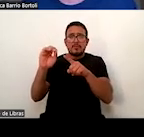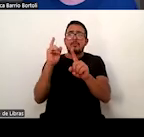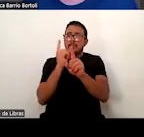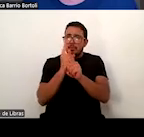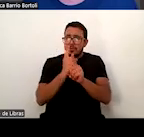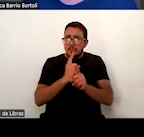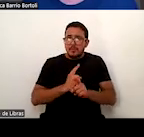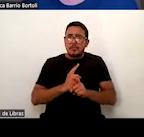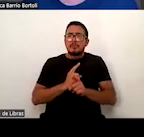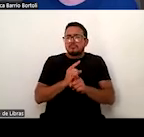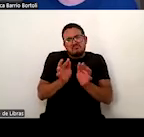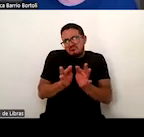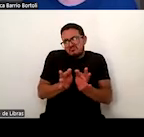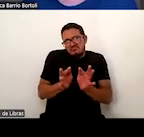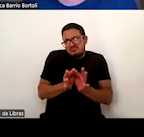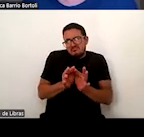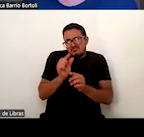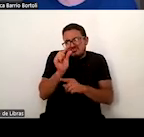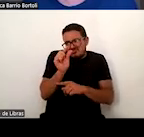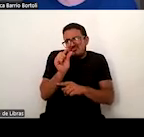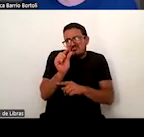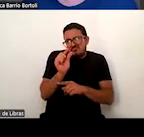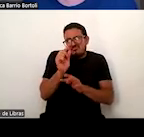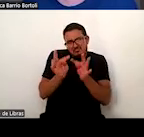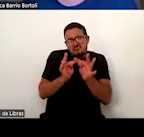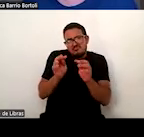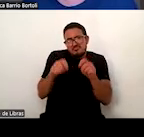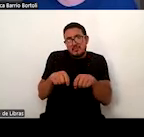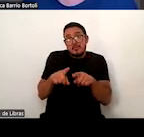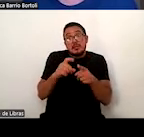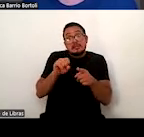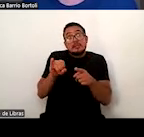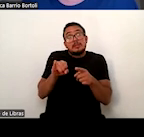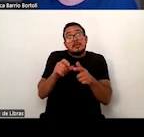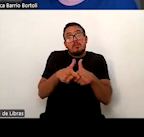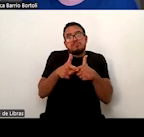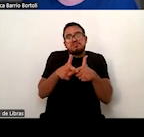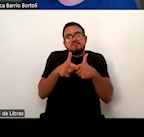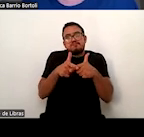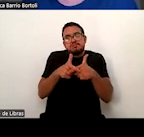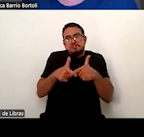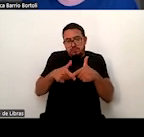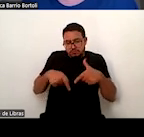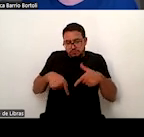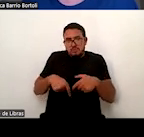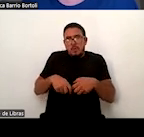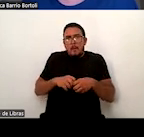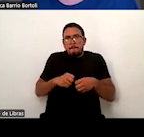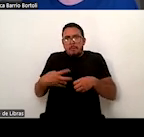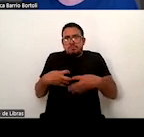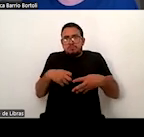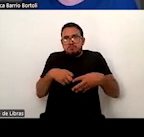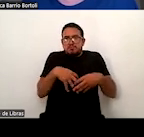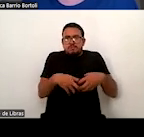se desenvolvendo, ele vai crescendo e vai invadindo a parede do intestino também. Então, ele invade a parede e